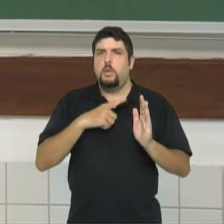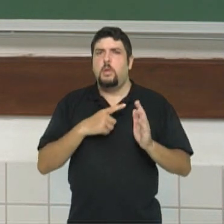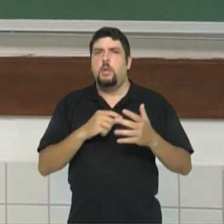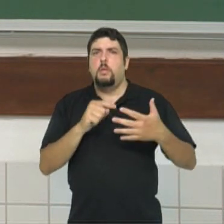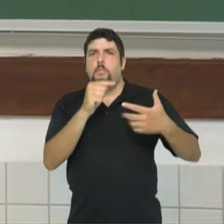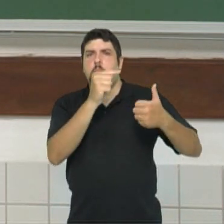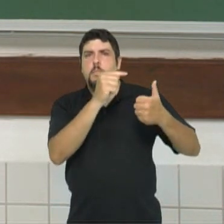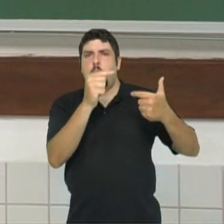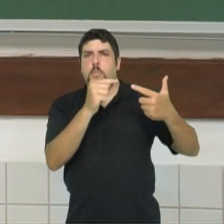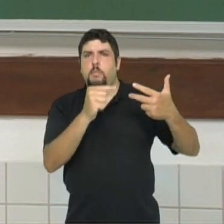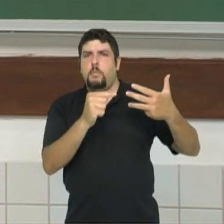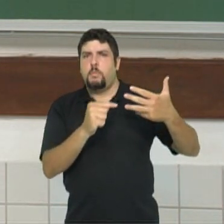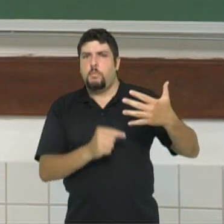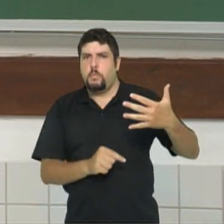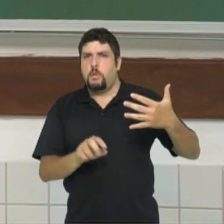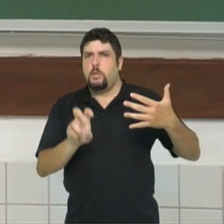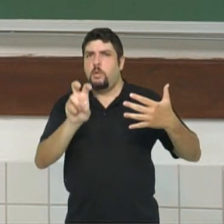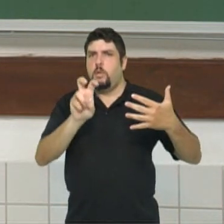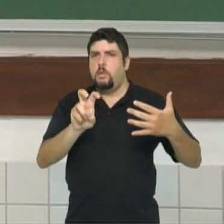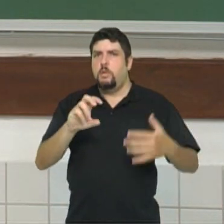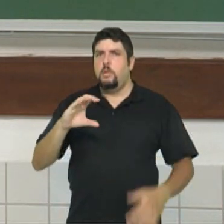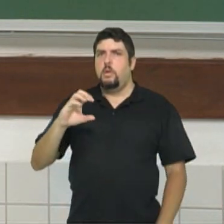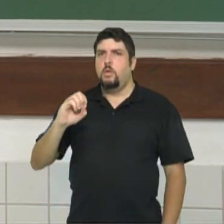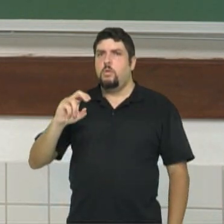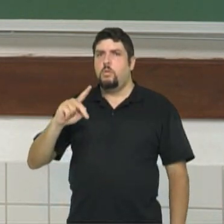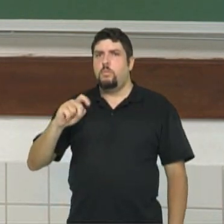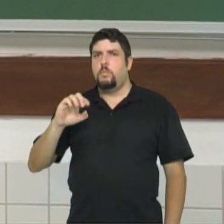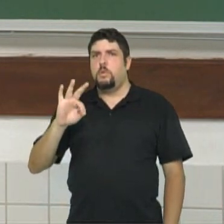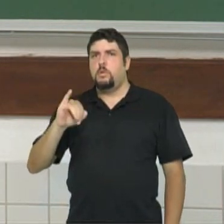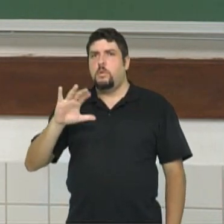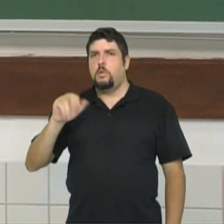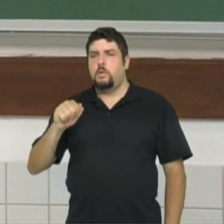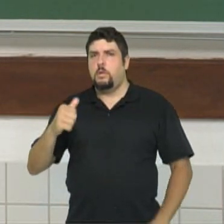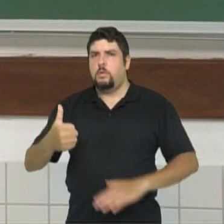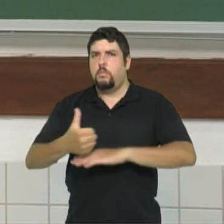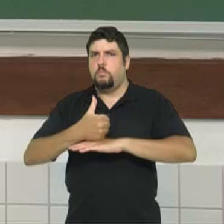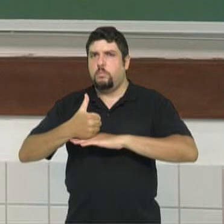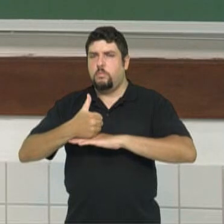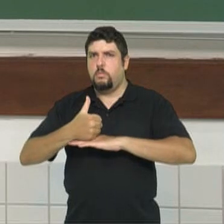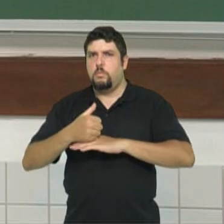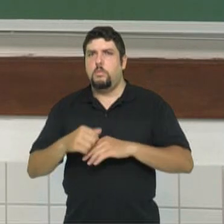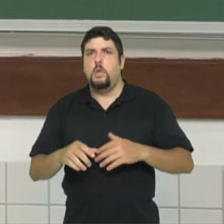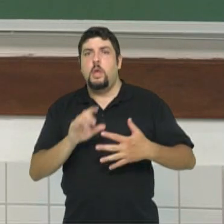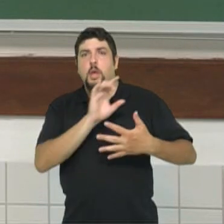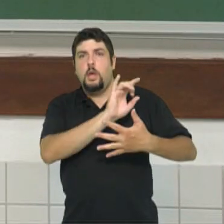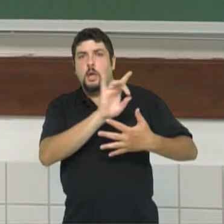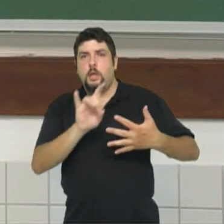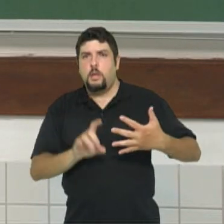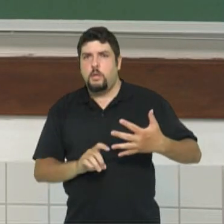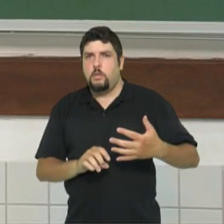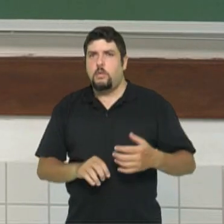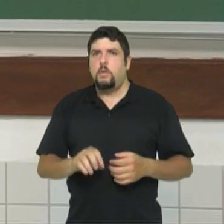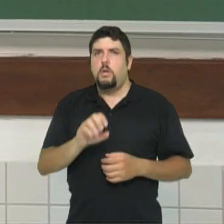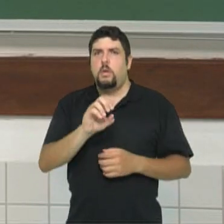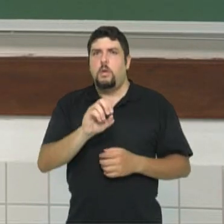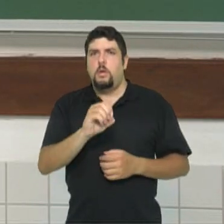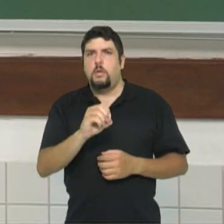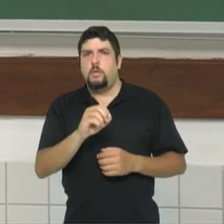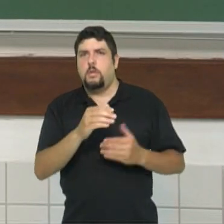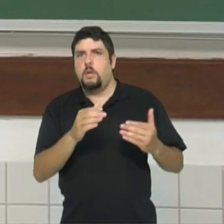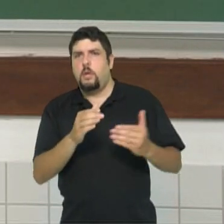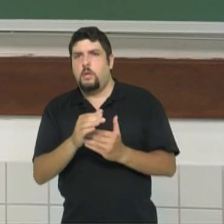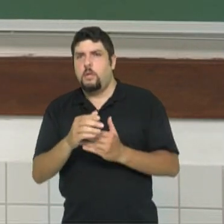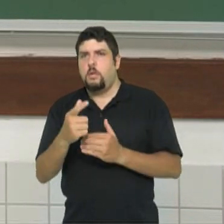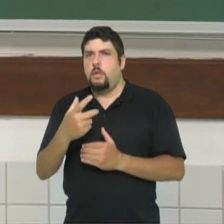competências lá que o corretor utiliza. E cada competência vale de 0 a 200 pontos. 5 competências, sou muito boa na matemática,